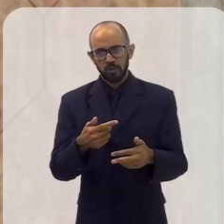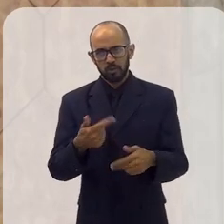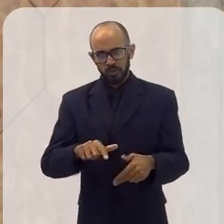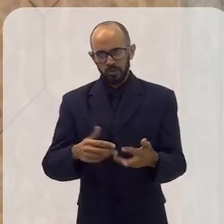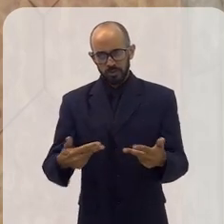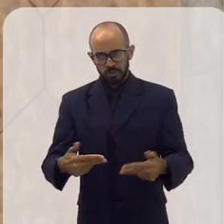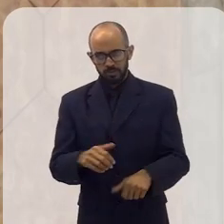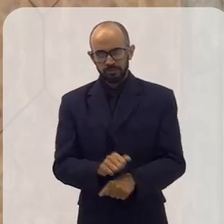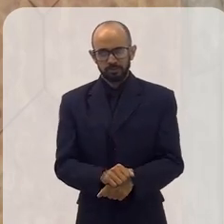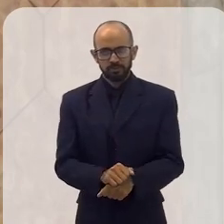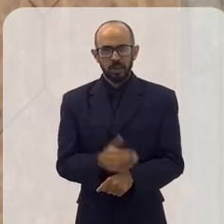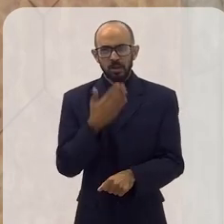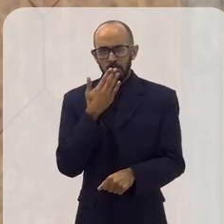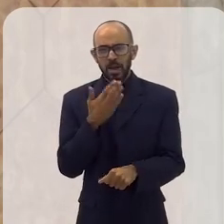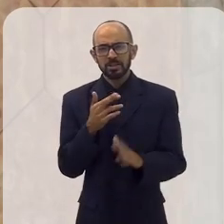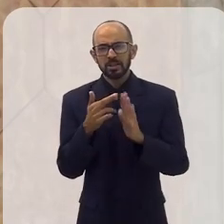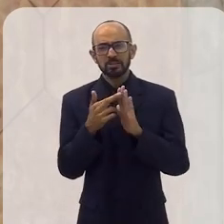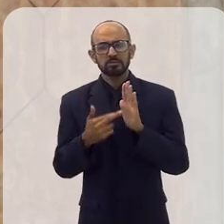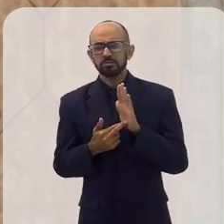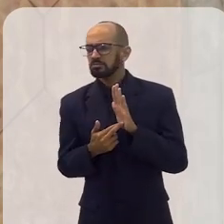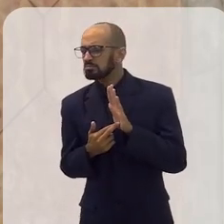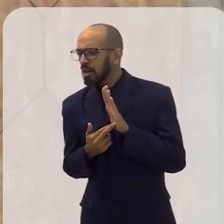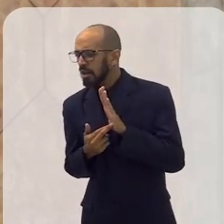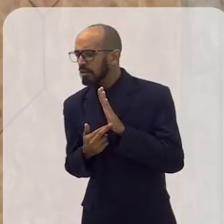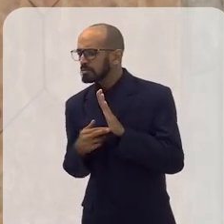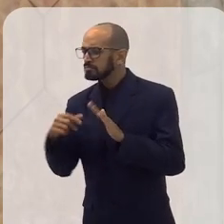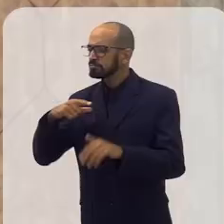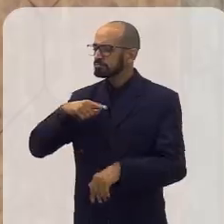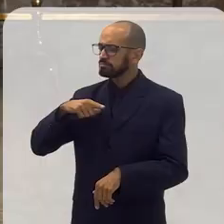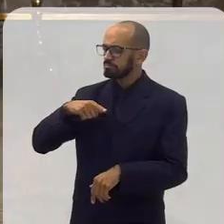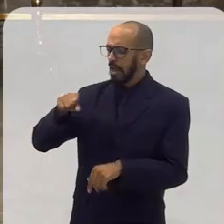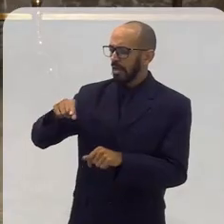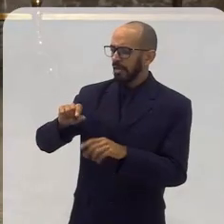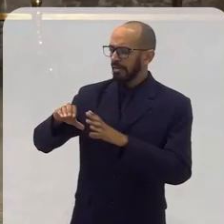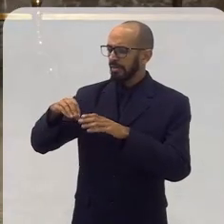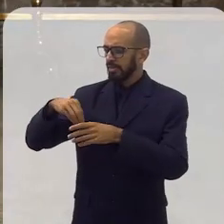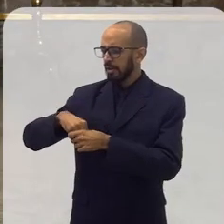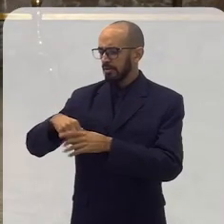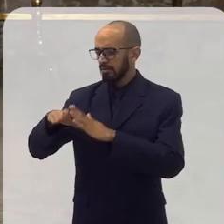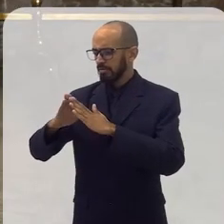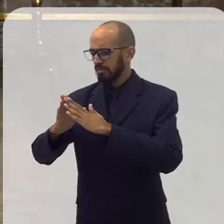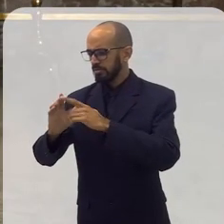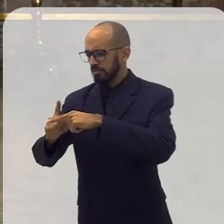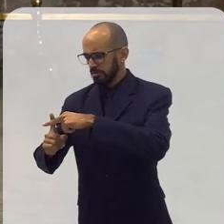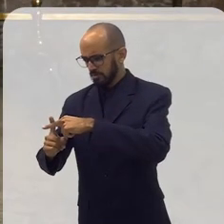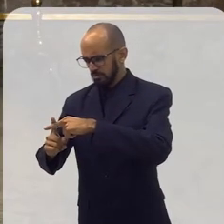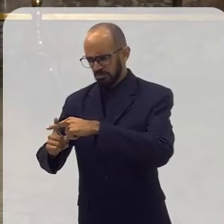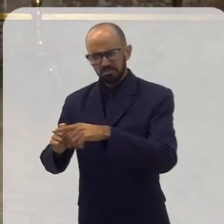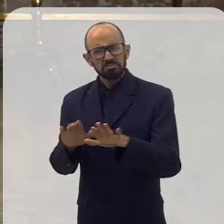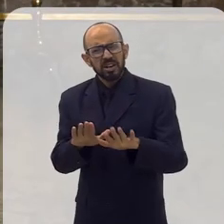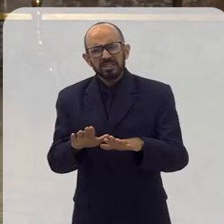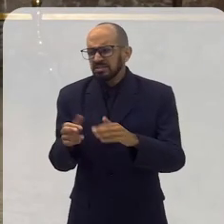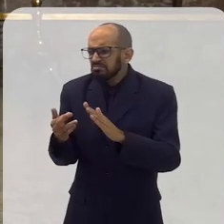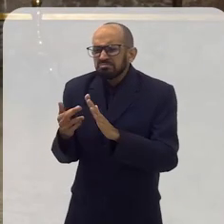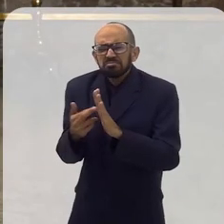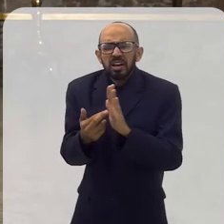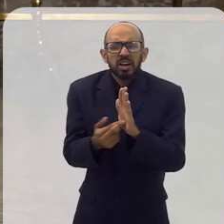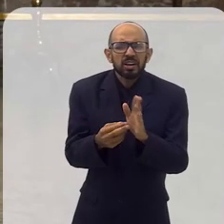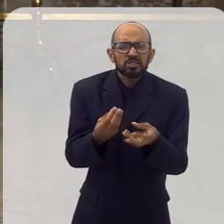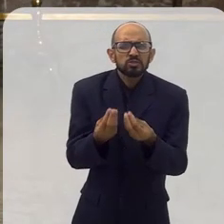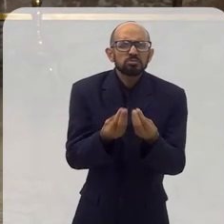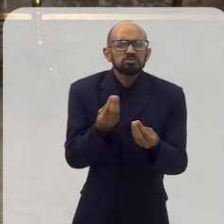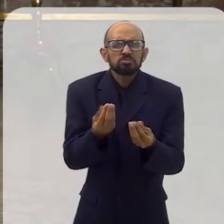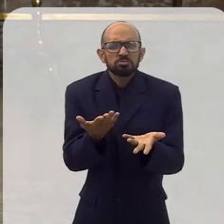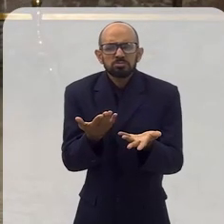pergunta. Quais as restrições que tem a igreja? Restrições sobre quê? Que